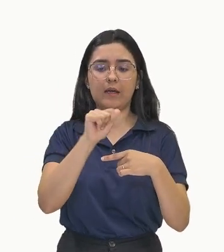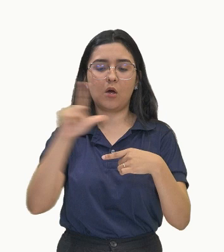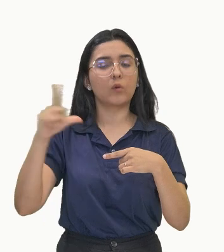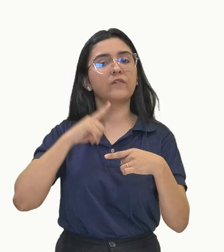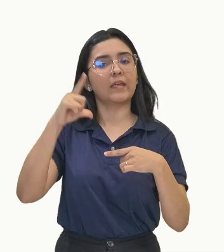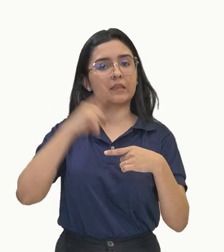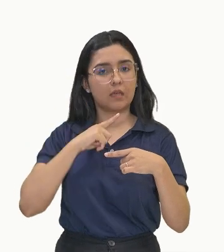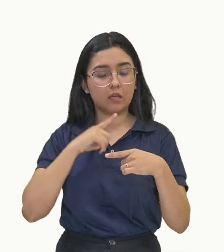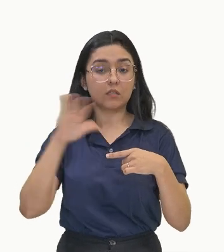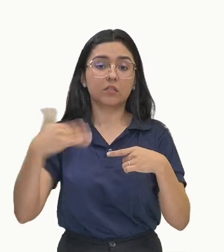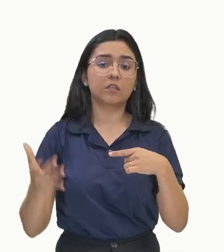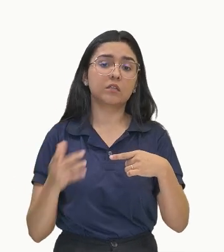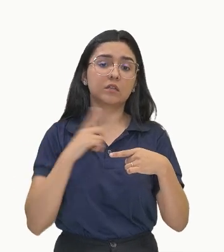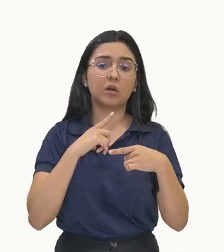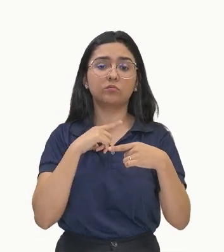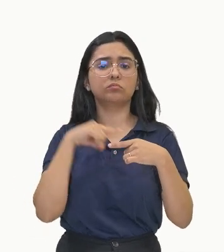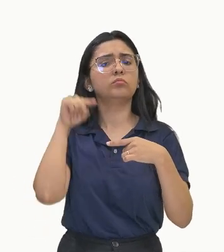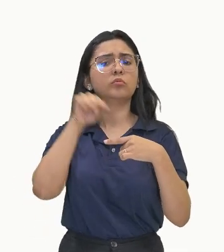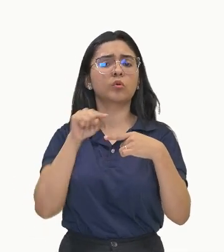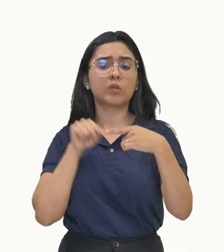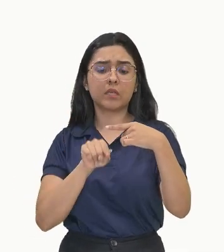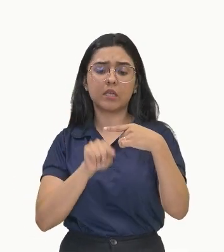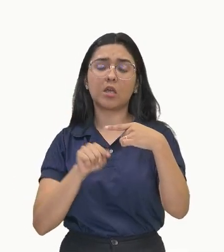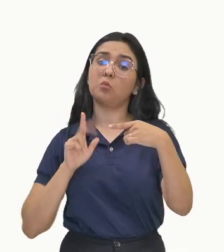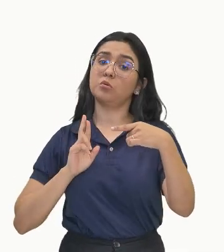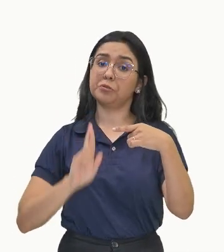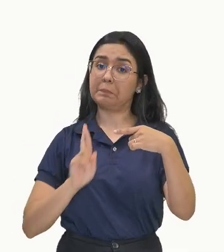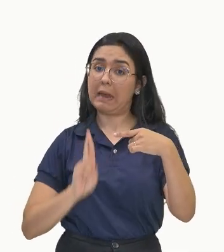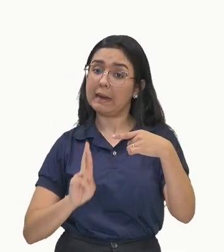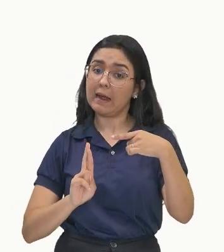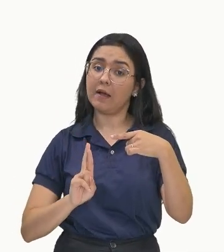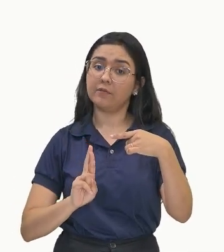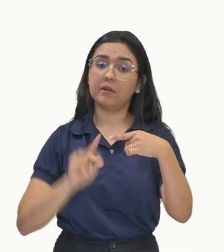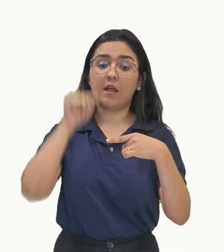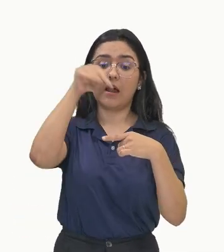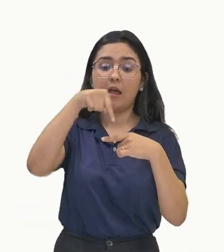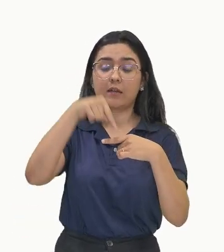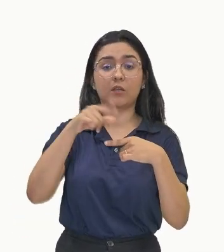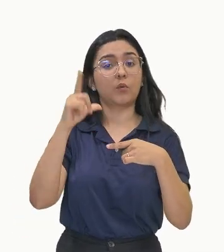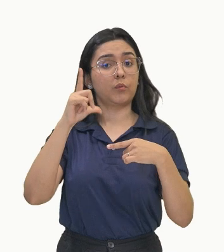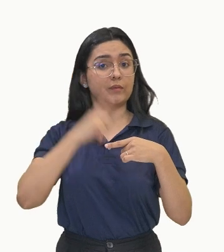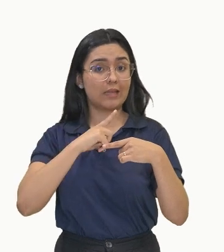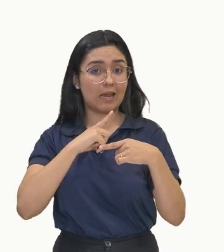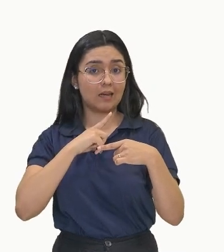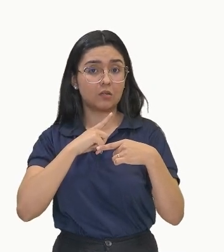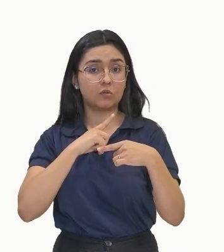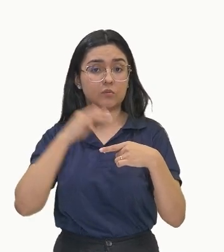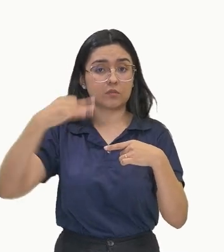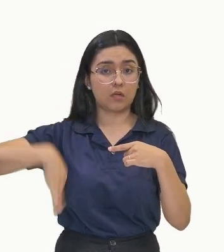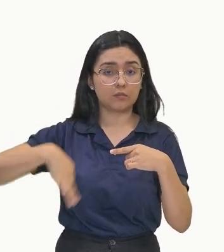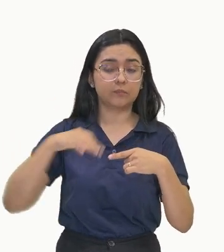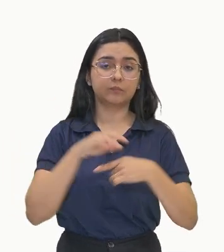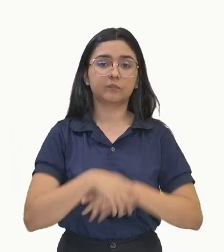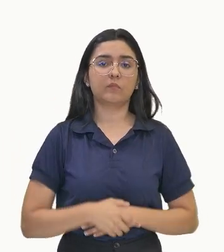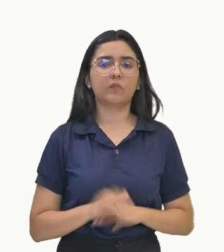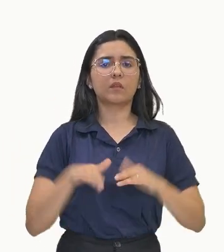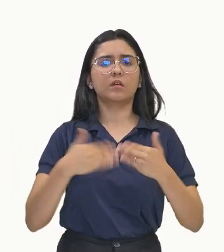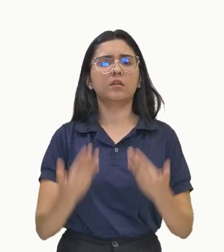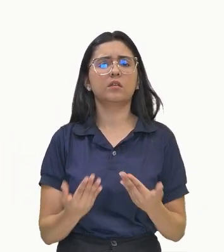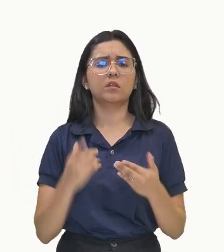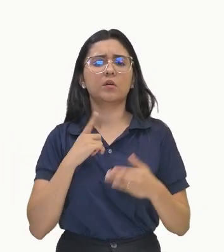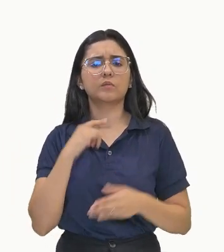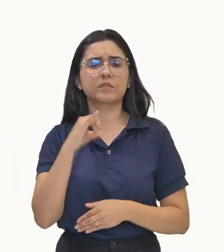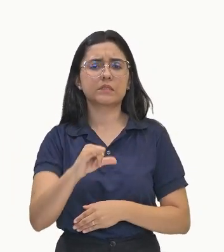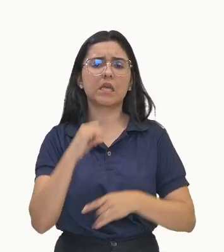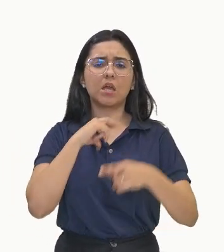forma, aqui é o que eu esperava. Aqui é o que eu tenho, tá? Então, quando eu faço